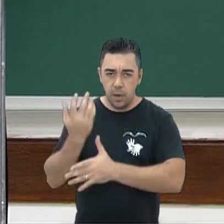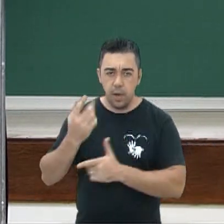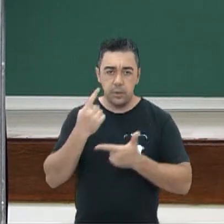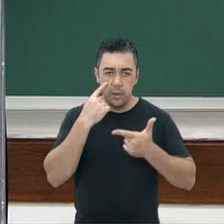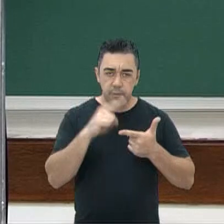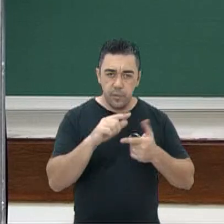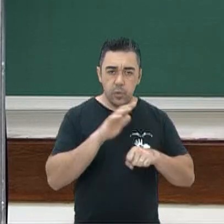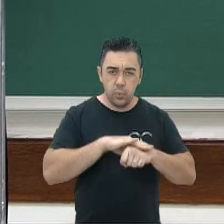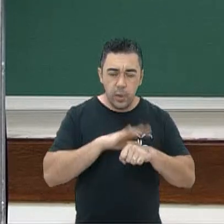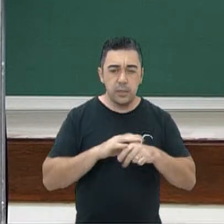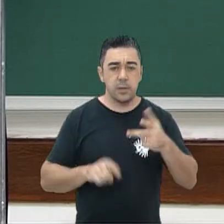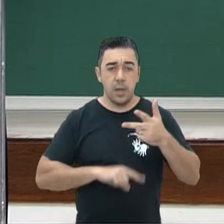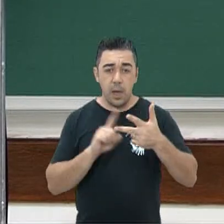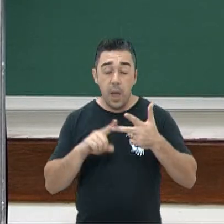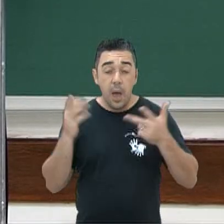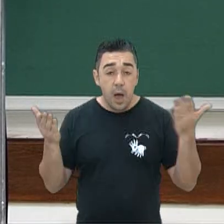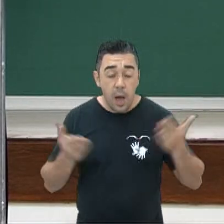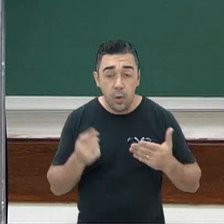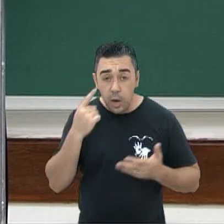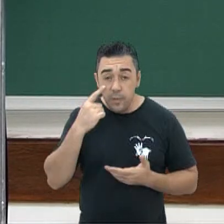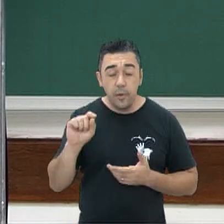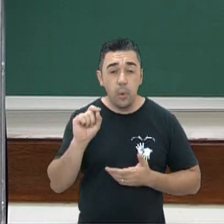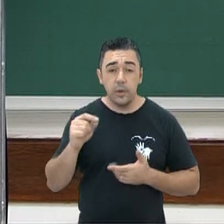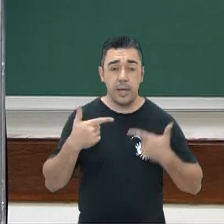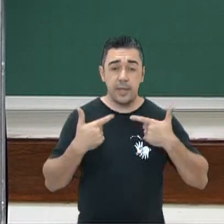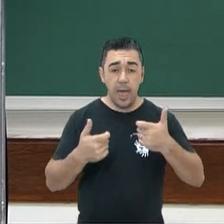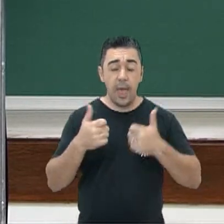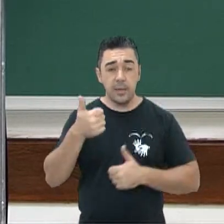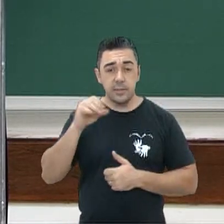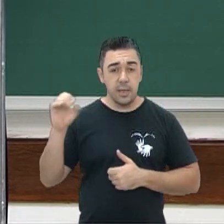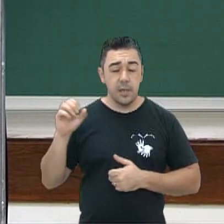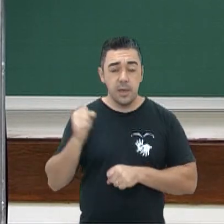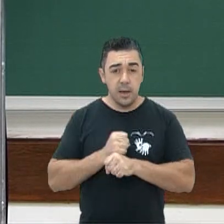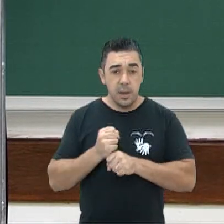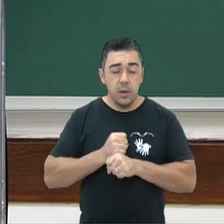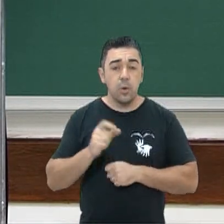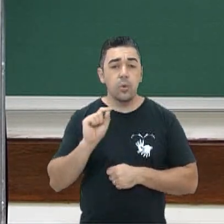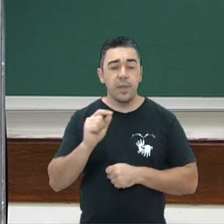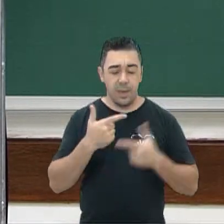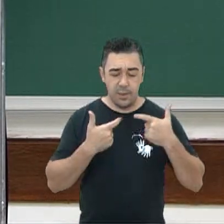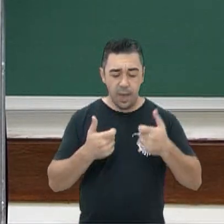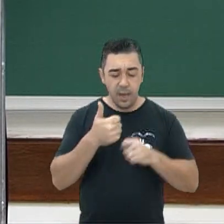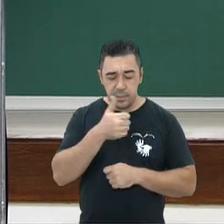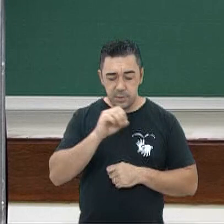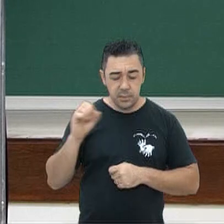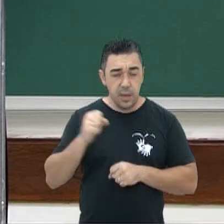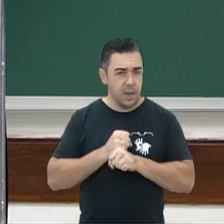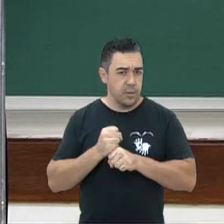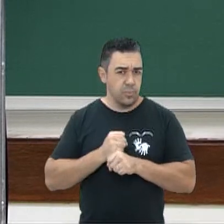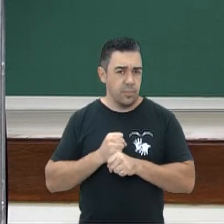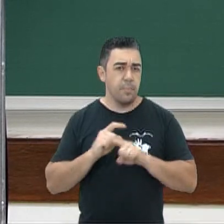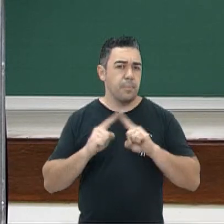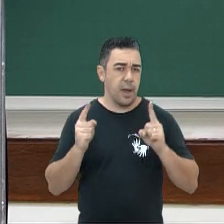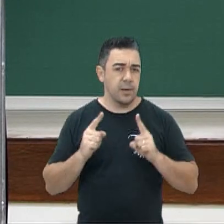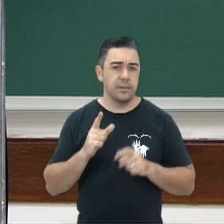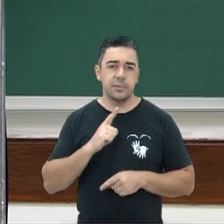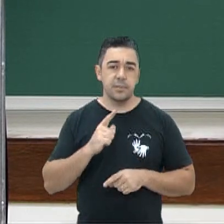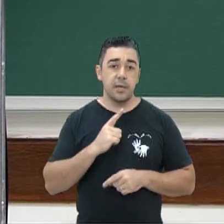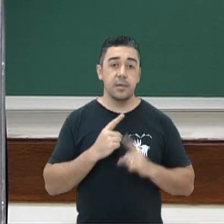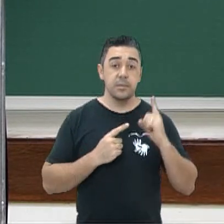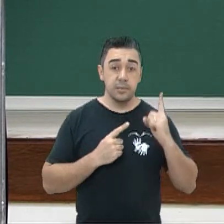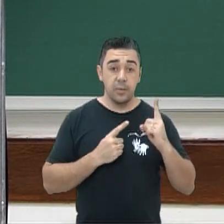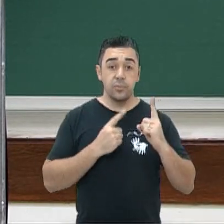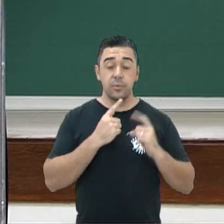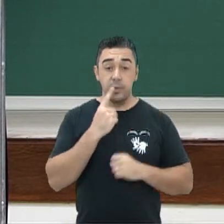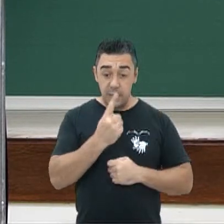Grande Peste e agora a gente vai ver um pouquinho da Guerra dos 100 Anos. A Guerra dos 100 Anos, apesar de ter o nome de Guerra dos 100 Anos, ela durou